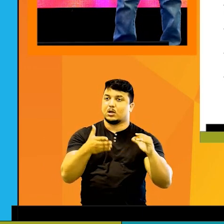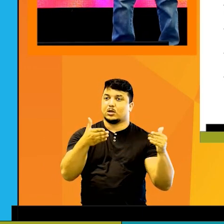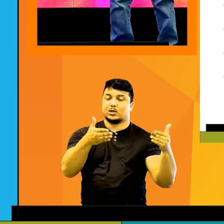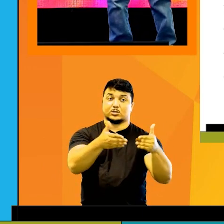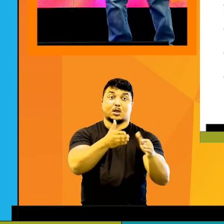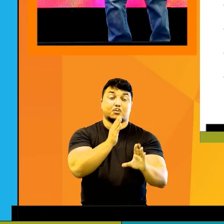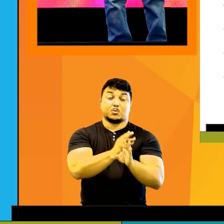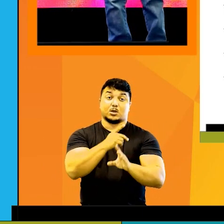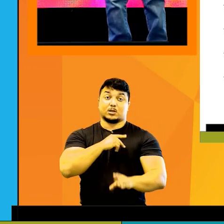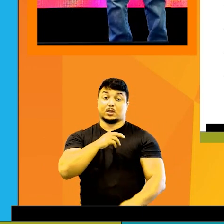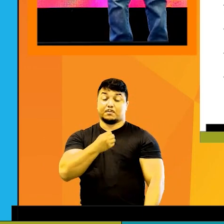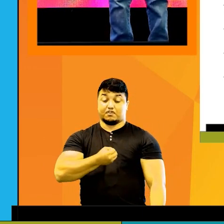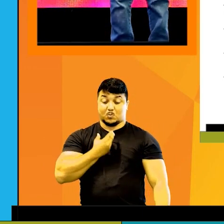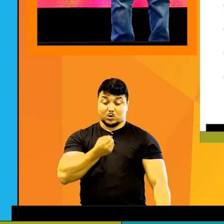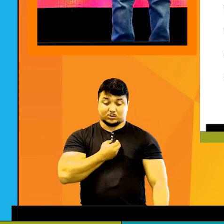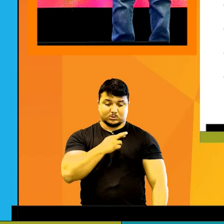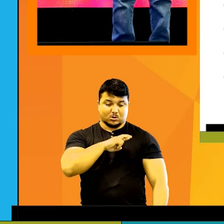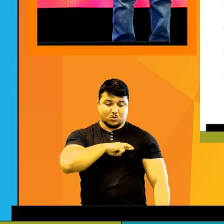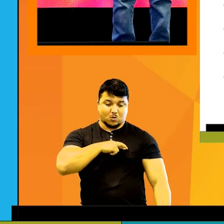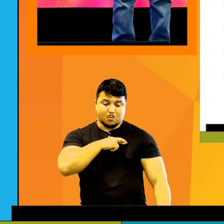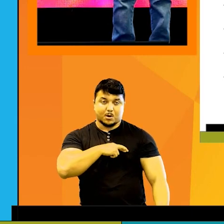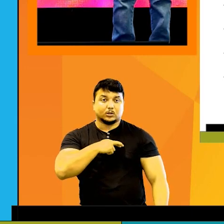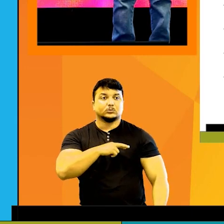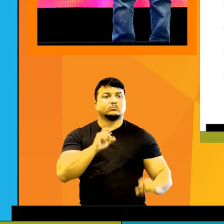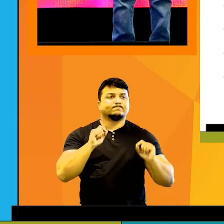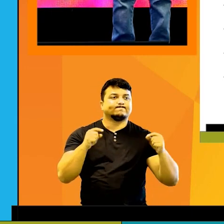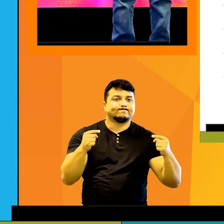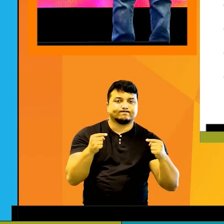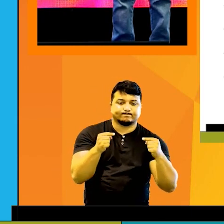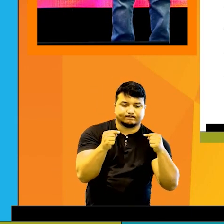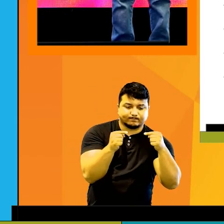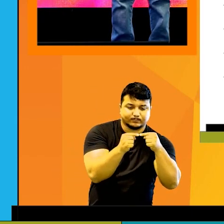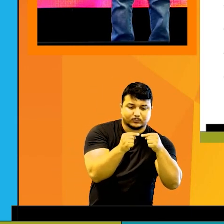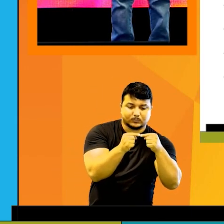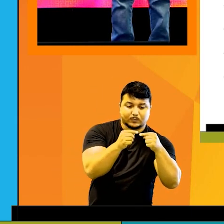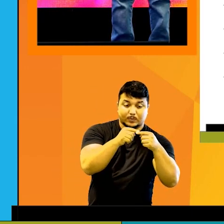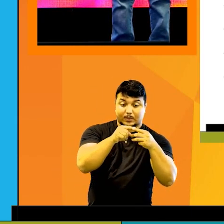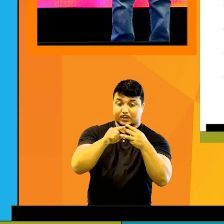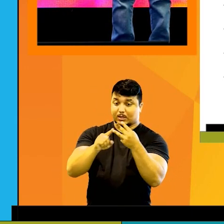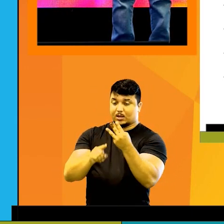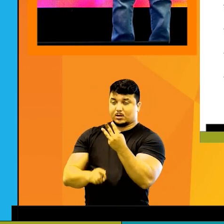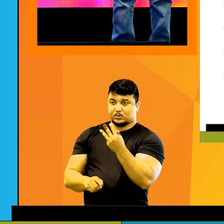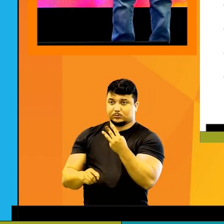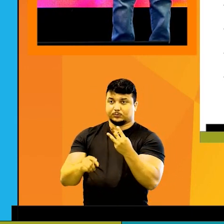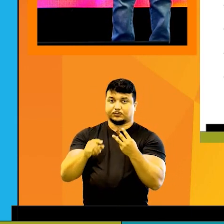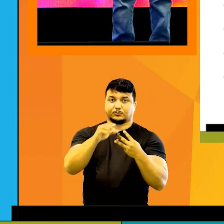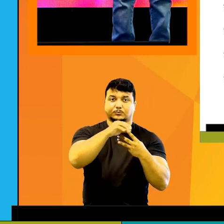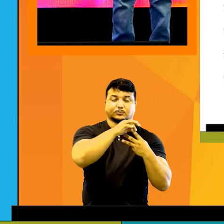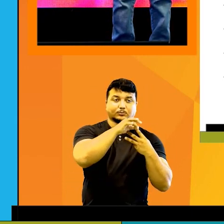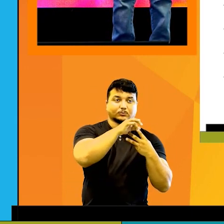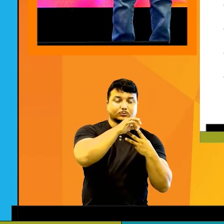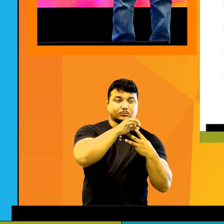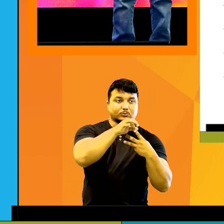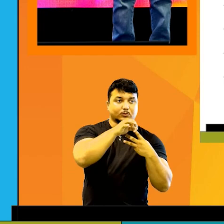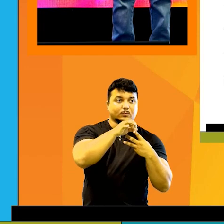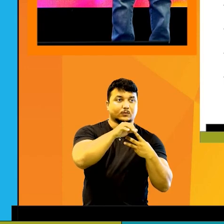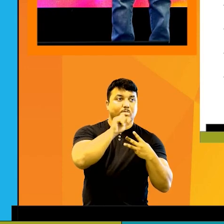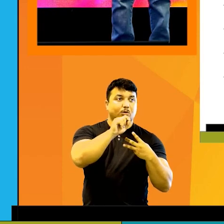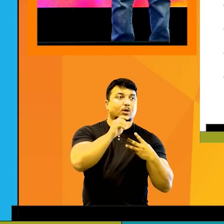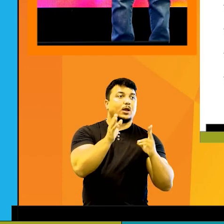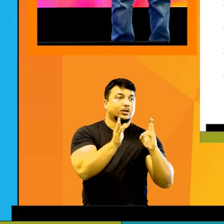poesia romântica, ela ficou, didaticamente falando, dividida em 3 gerações. A primeira geração